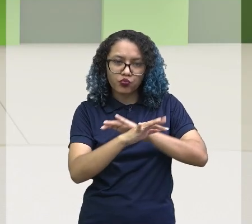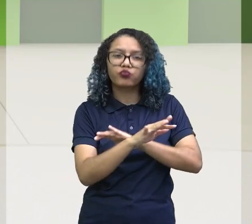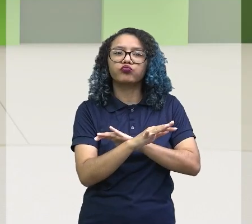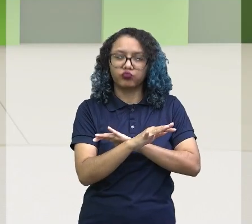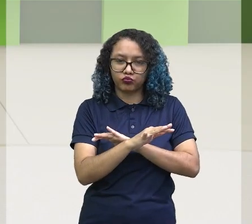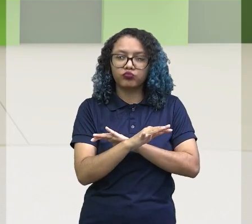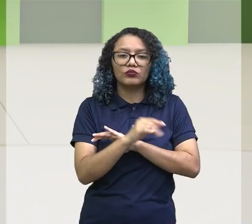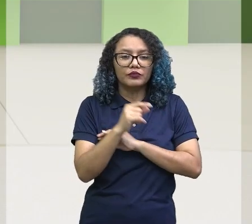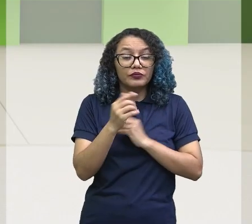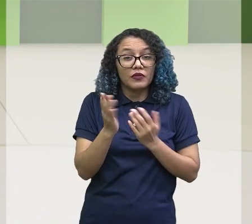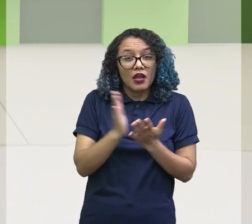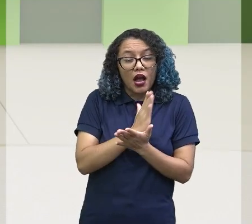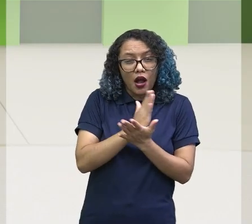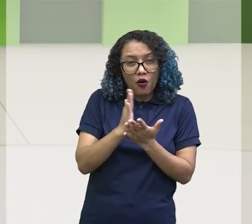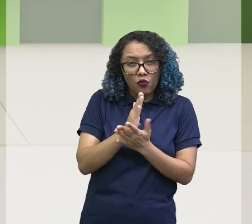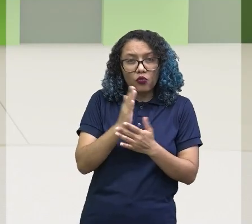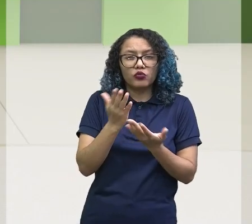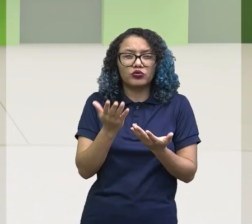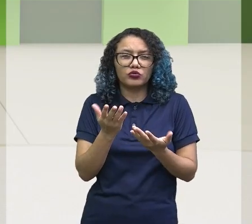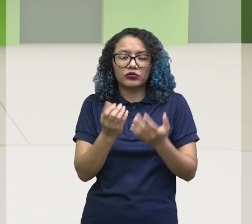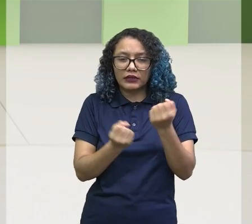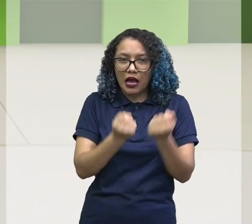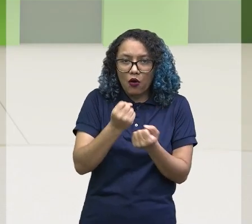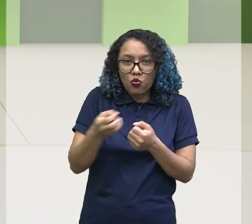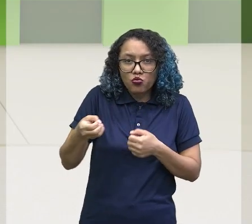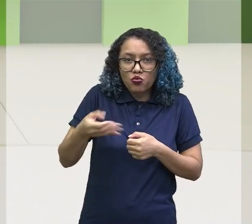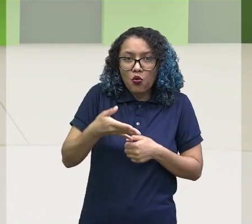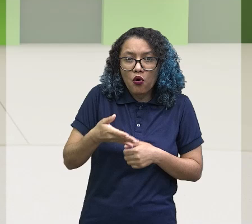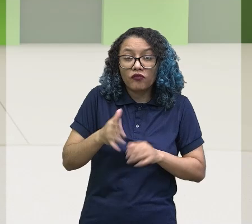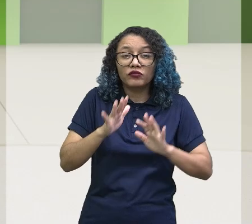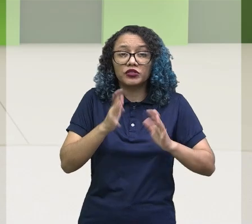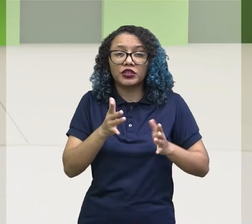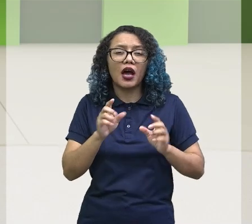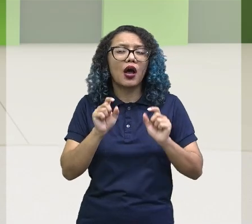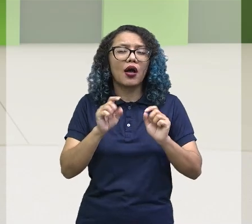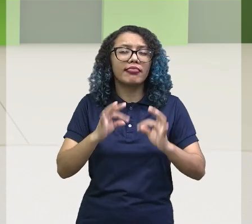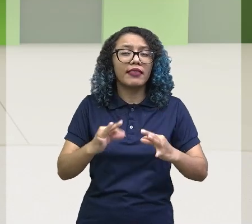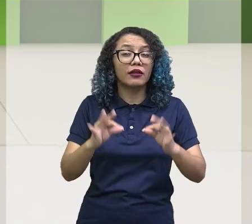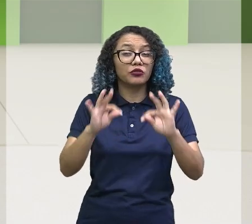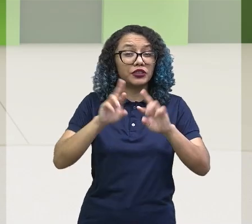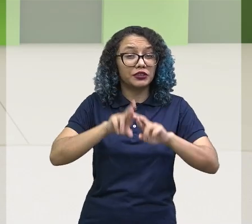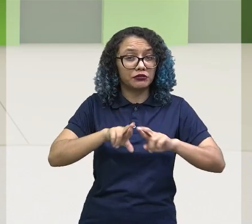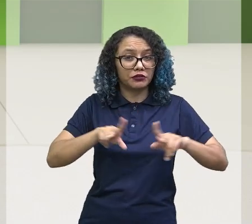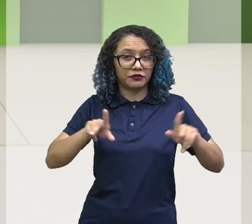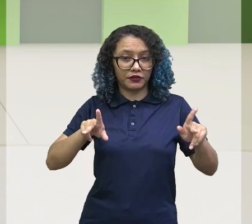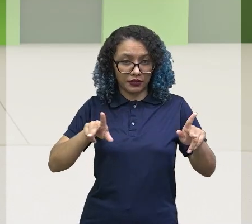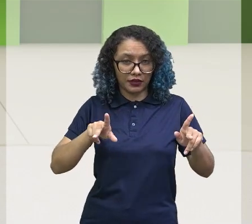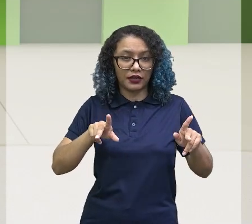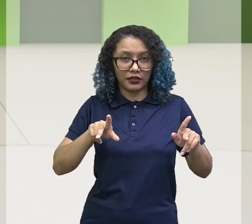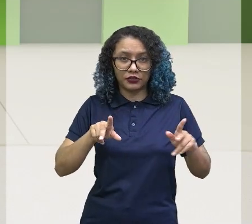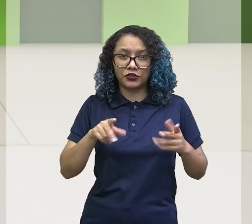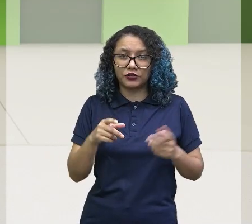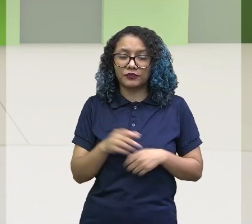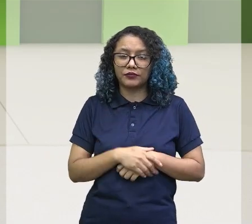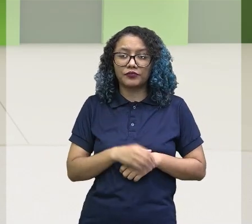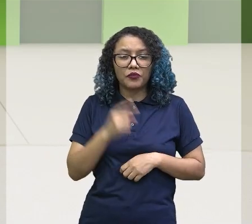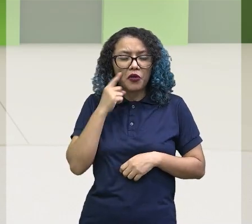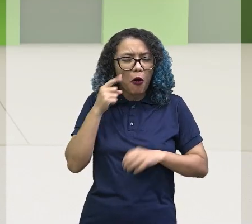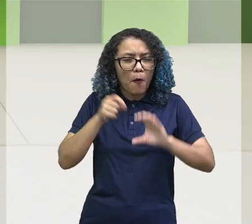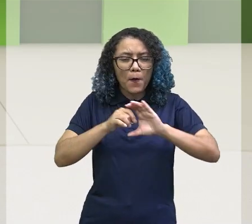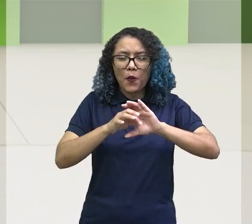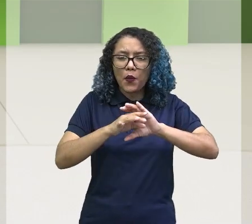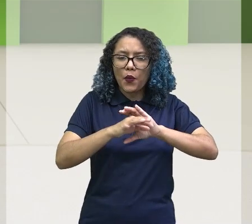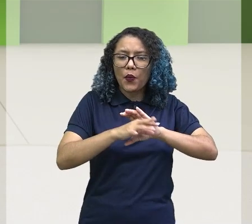mais recentes ali, já possuem tecnologia, né, estruturas nessa saída de ar, aí nessa saída